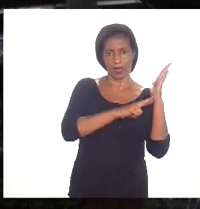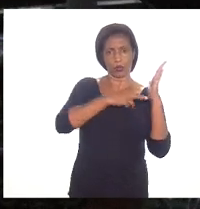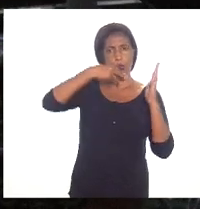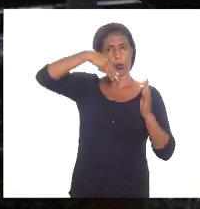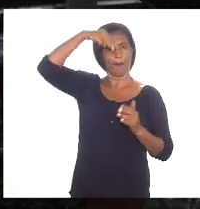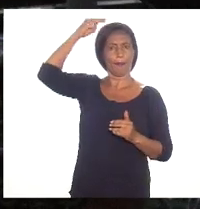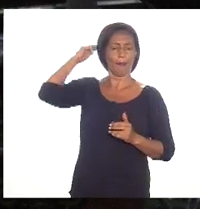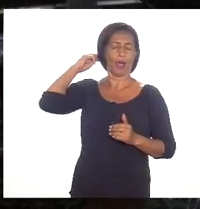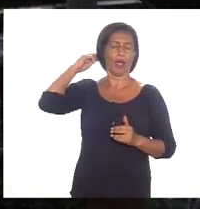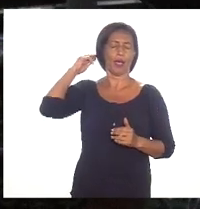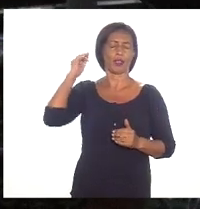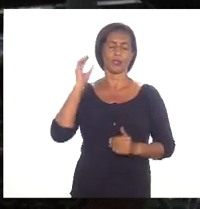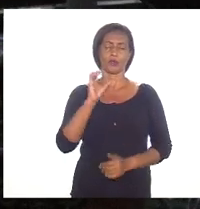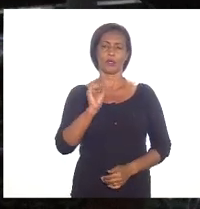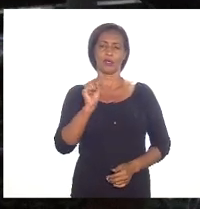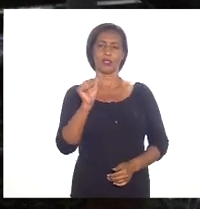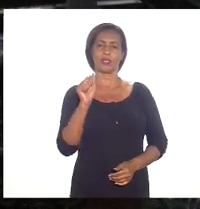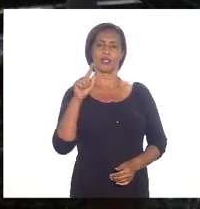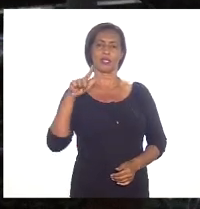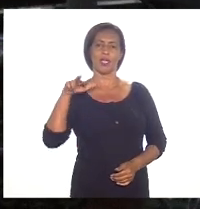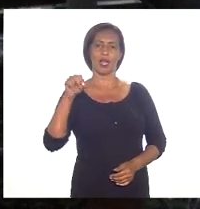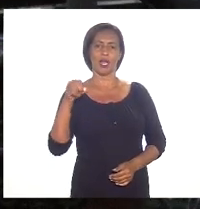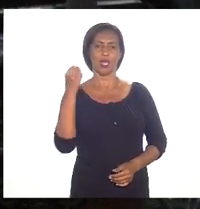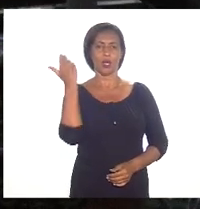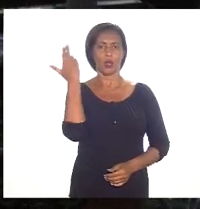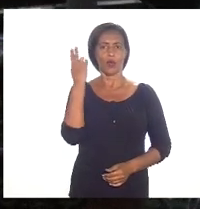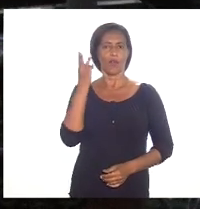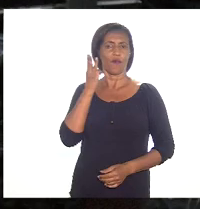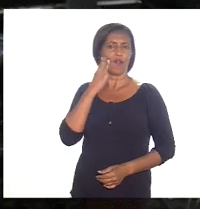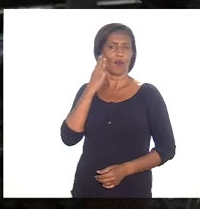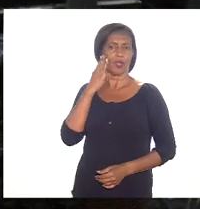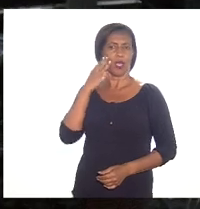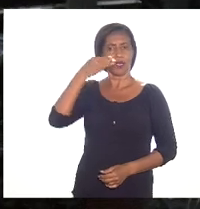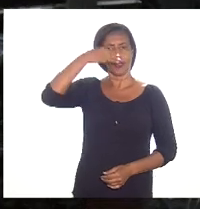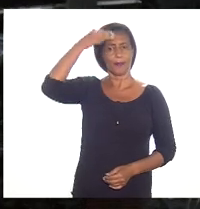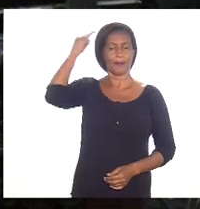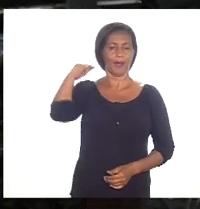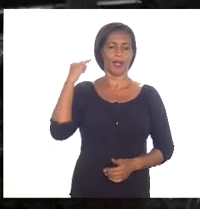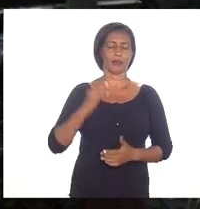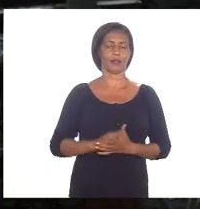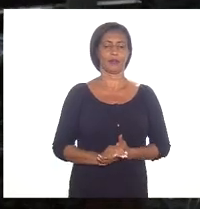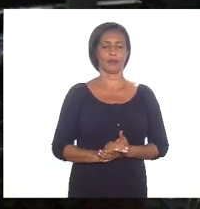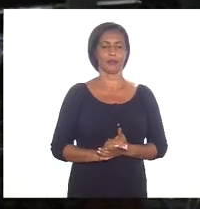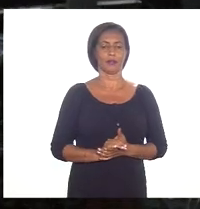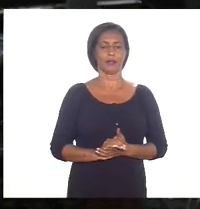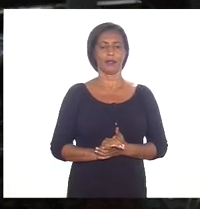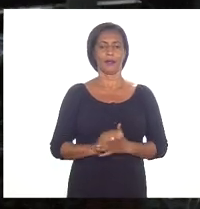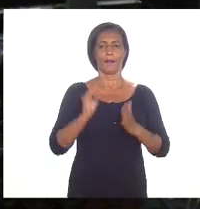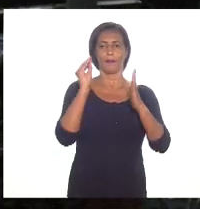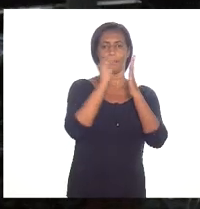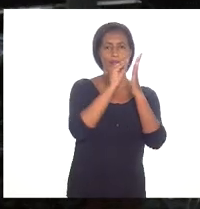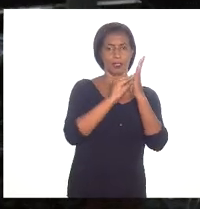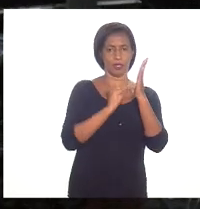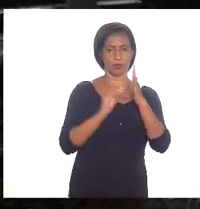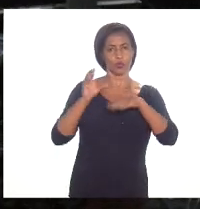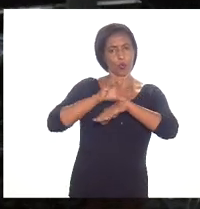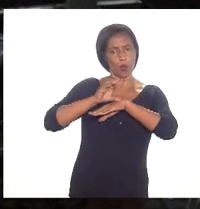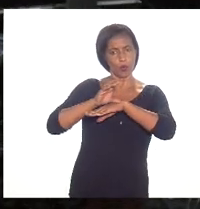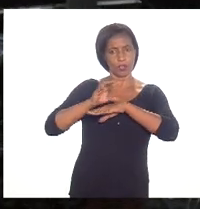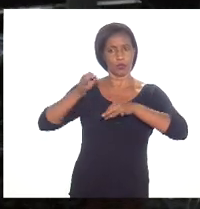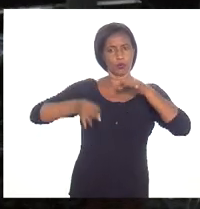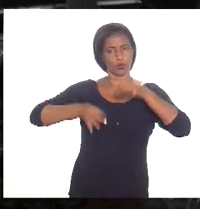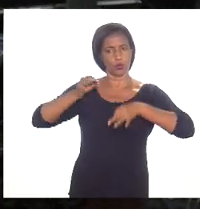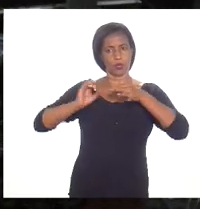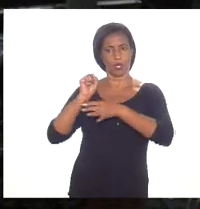Coronel Salema, Subtenente Bernardo, Valdec Carneiro e Márcio Pacheco. Pendendo de pareceres das comissões de Constituição e Justiça,